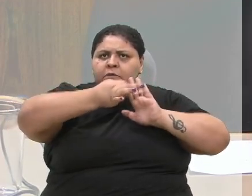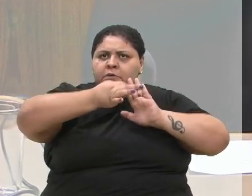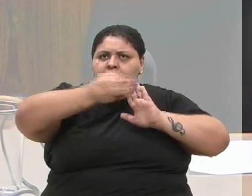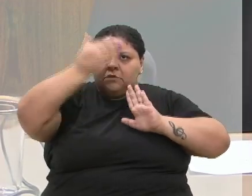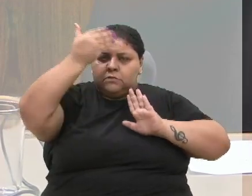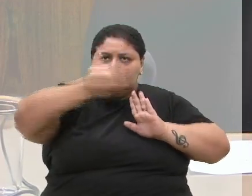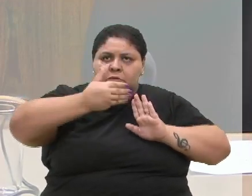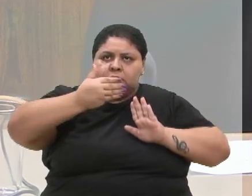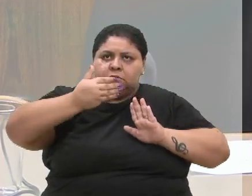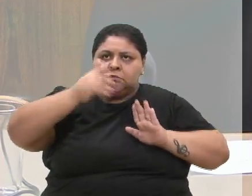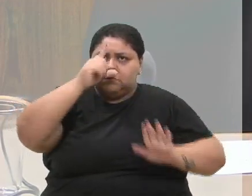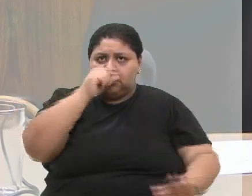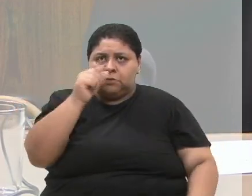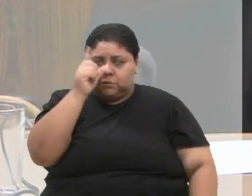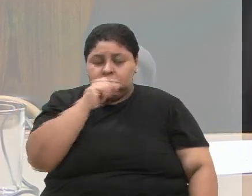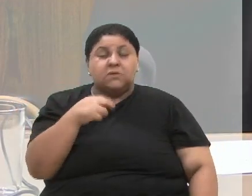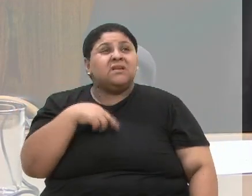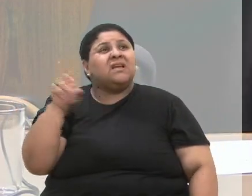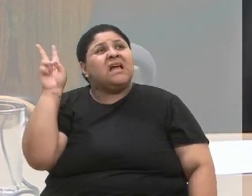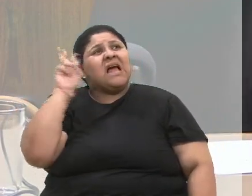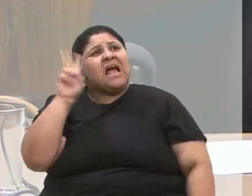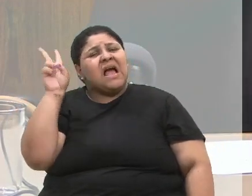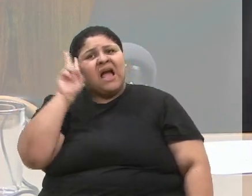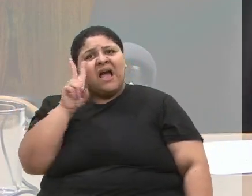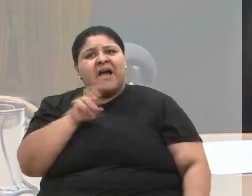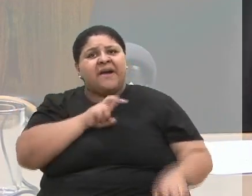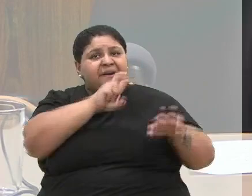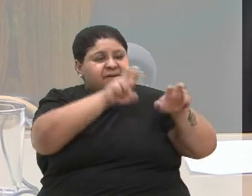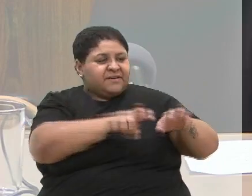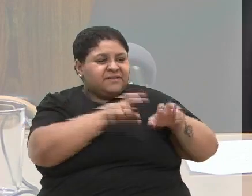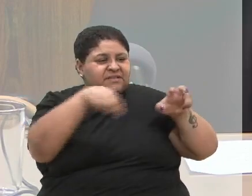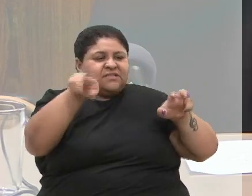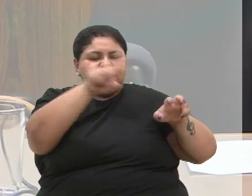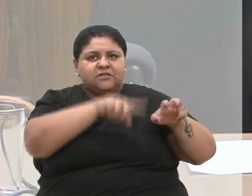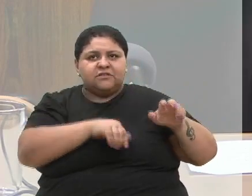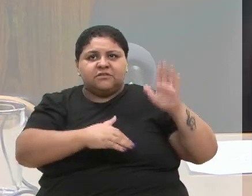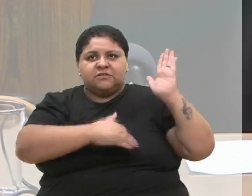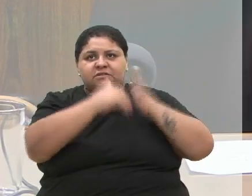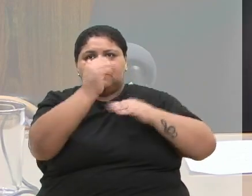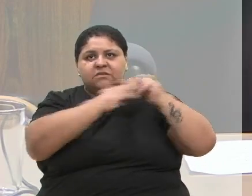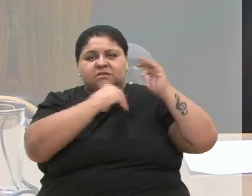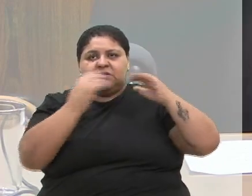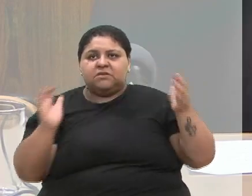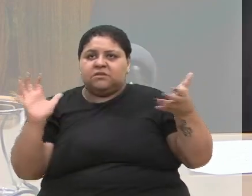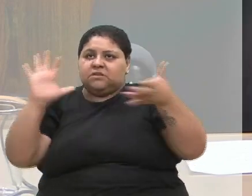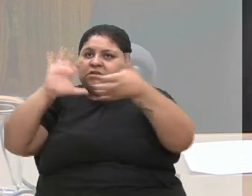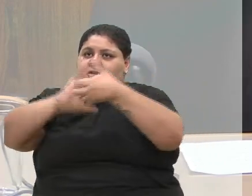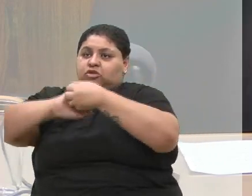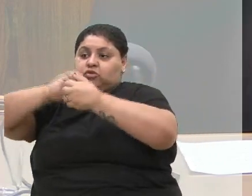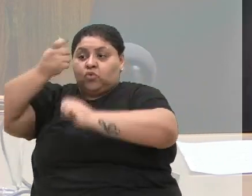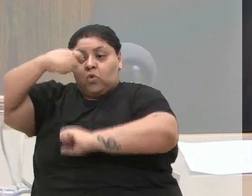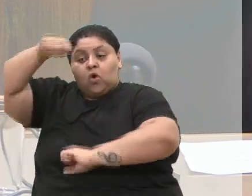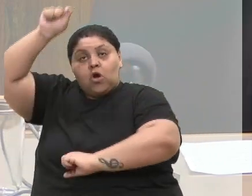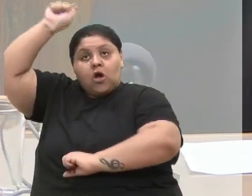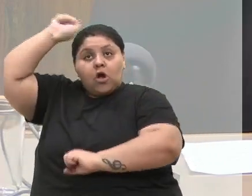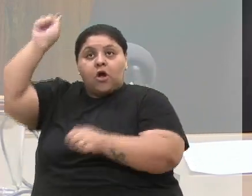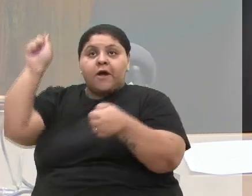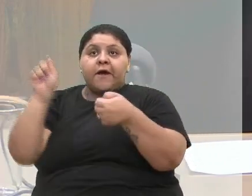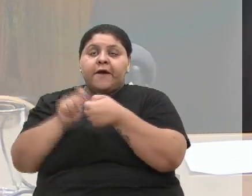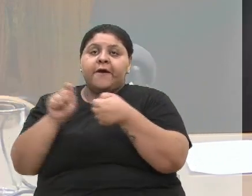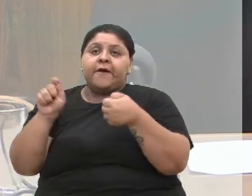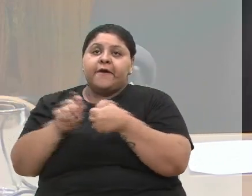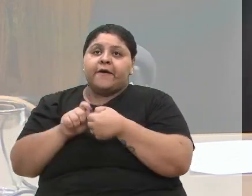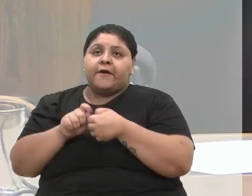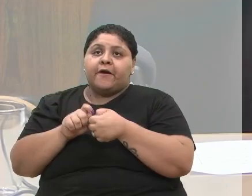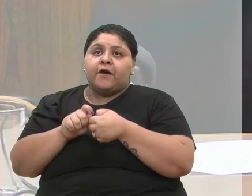frente o vereador Fantinel. E ele lembra que, para a questão da agricultura, nós construímos uma parceria com a universidade para fazer um